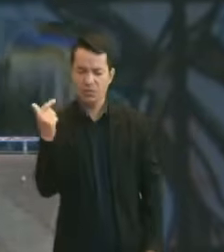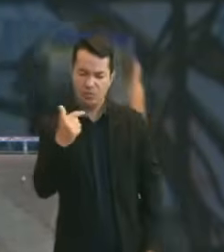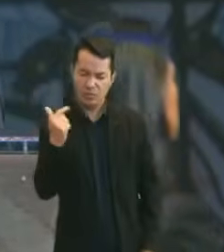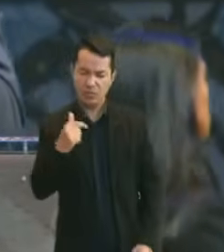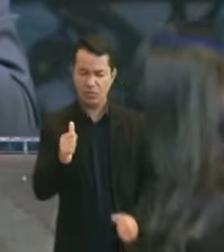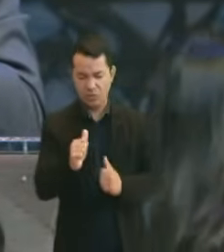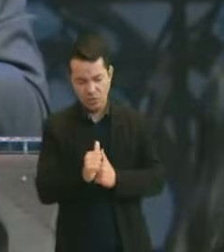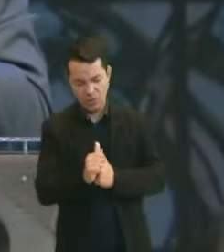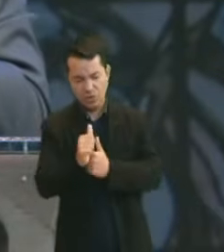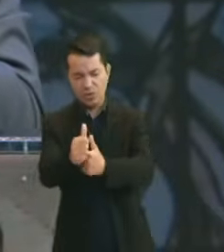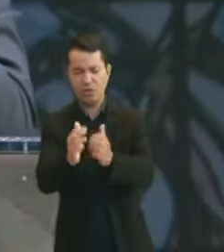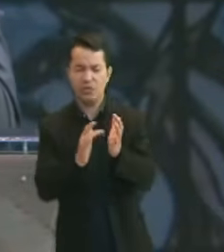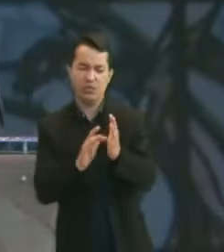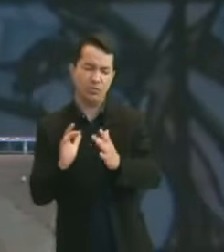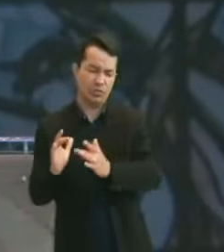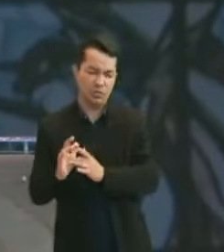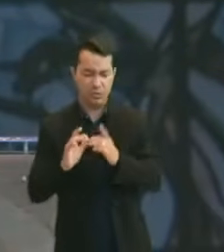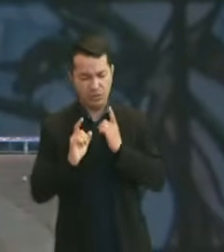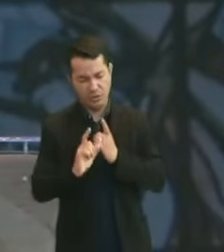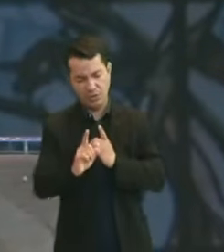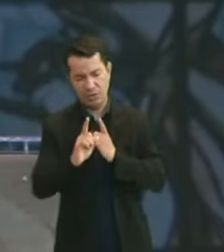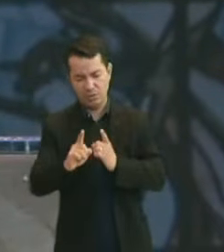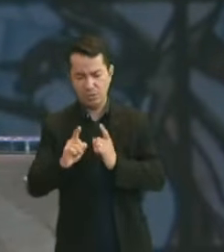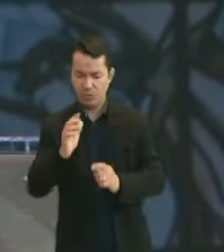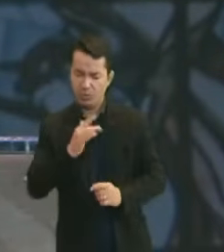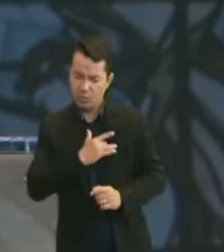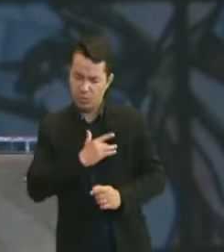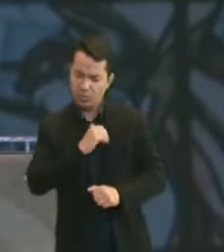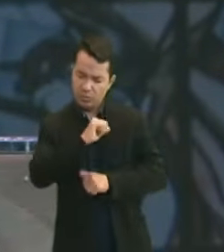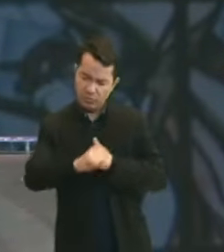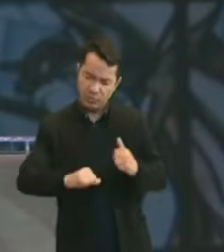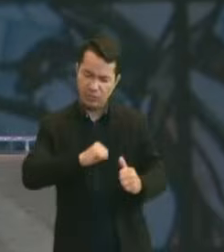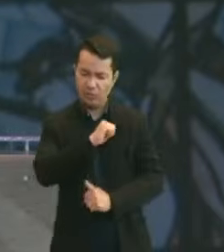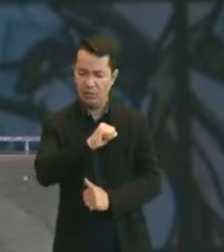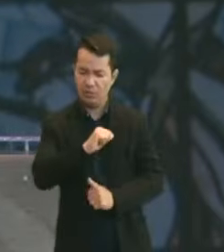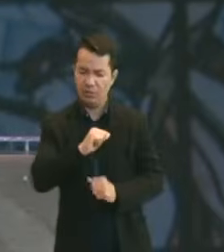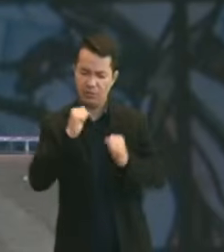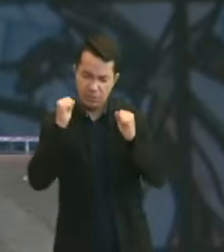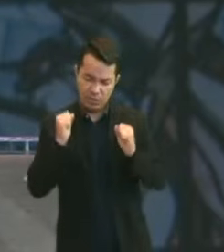Jesus em discipulado e transforma a nossa vida pelo poder do